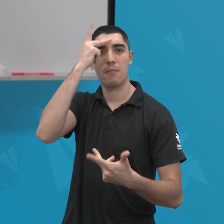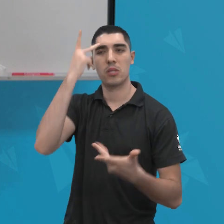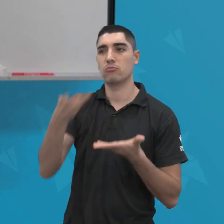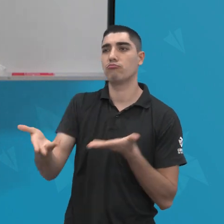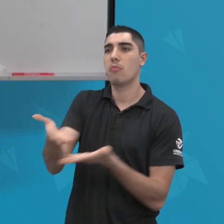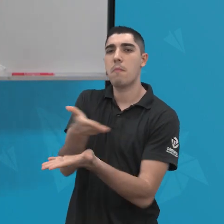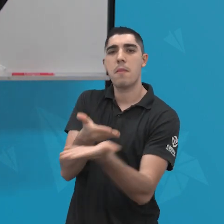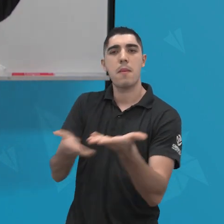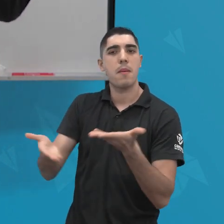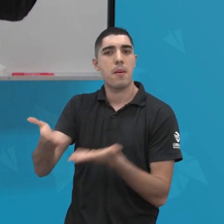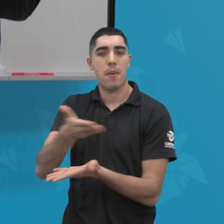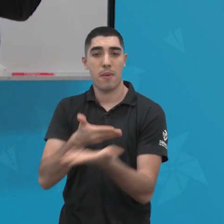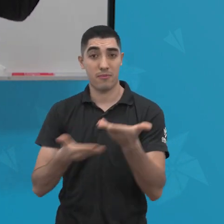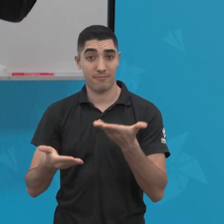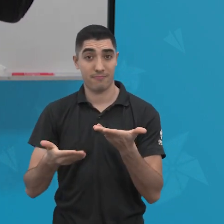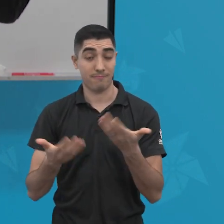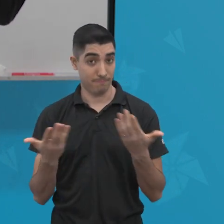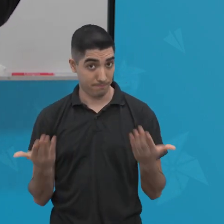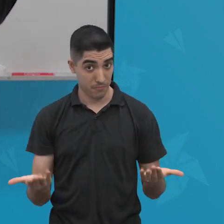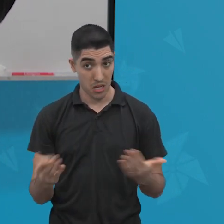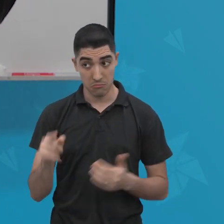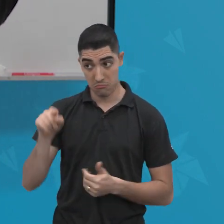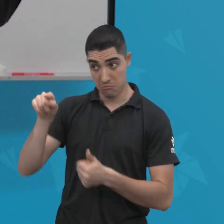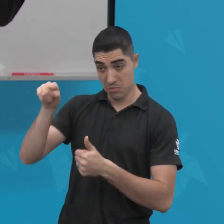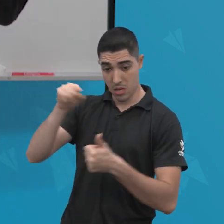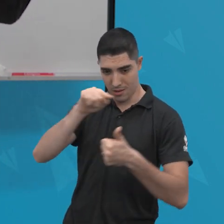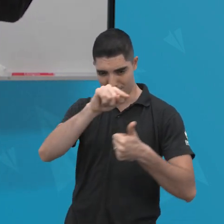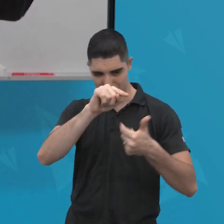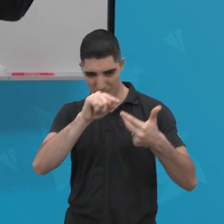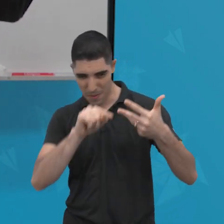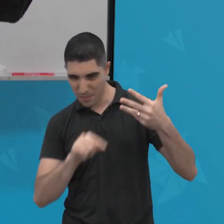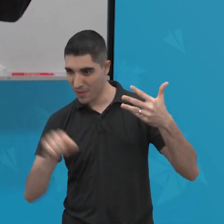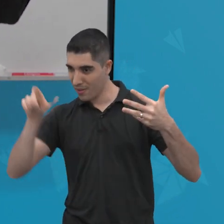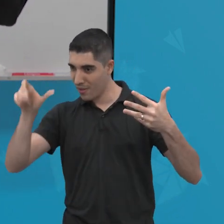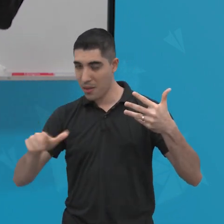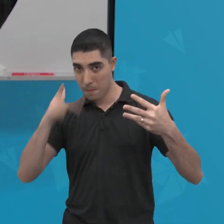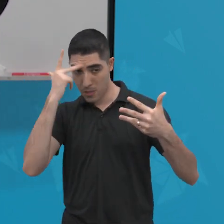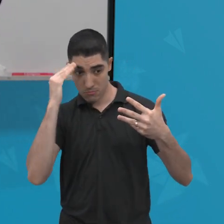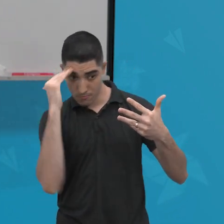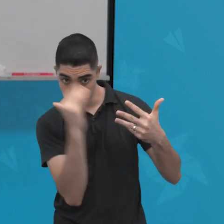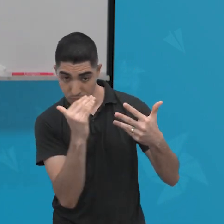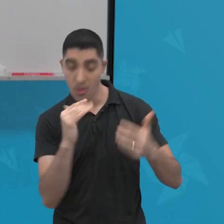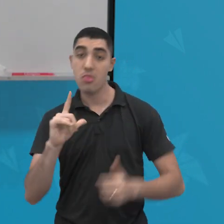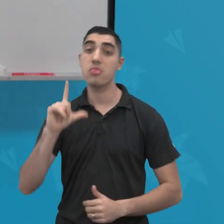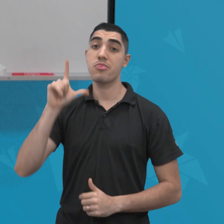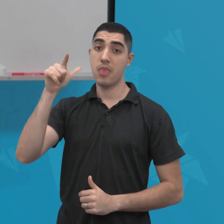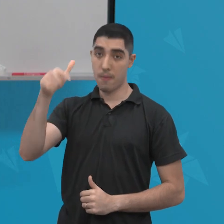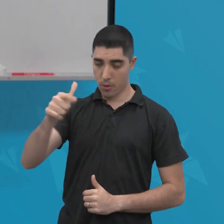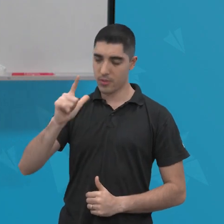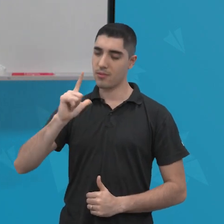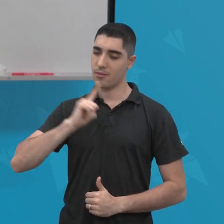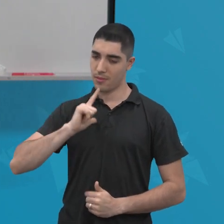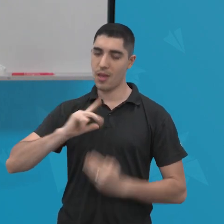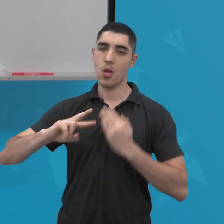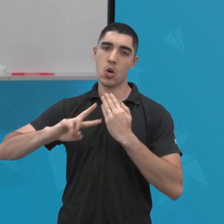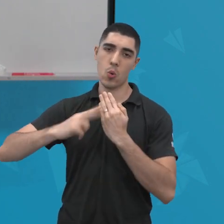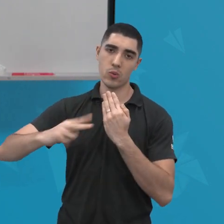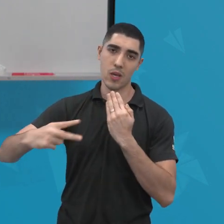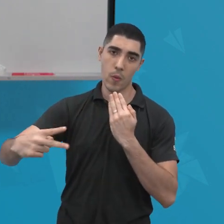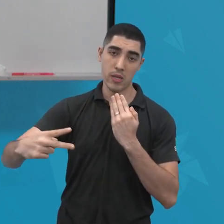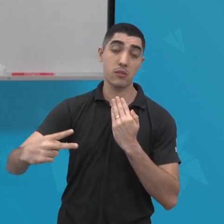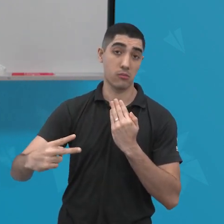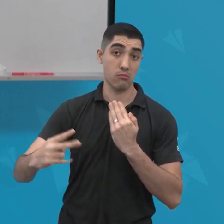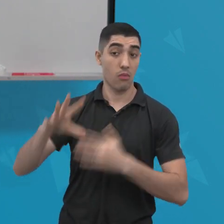outras. E esse tipo de conduta tem uma série de consequências, também para